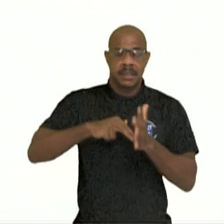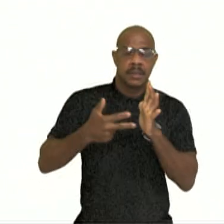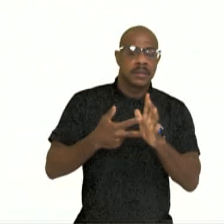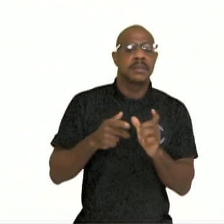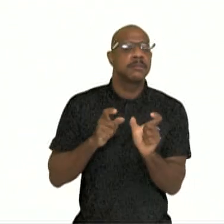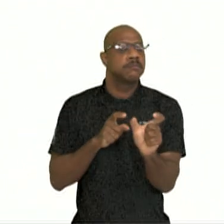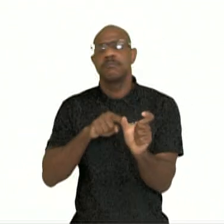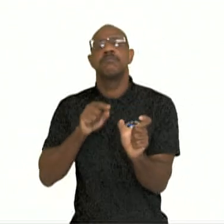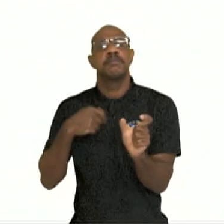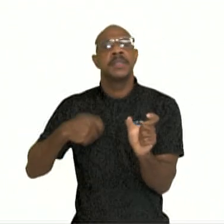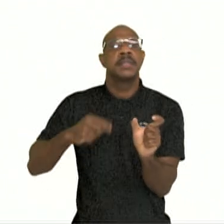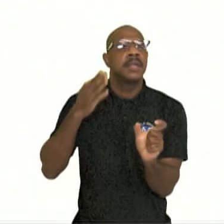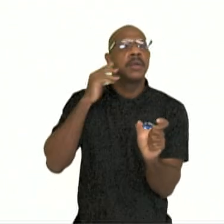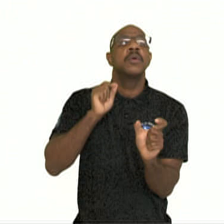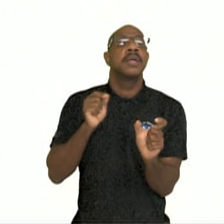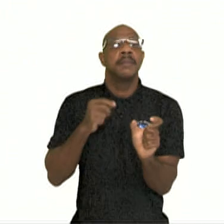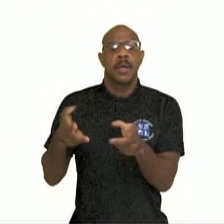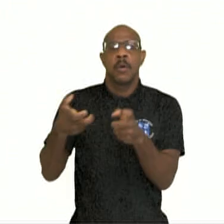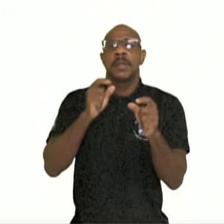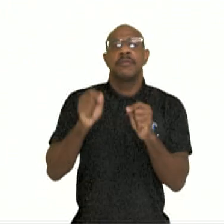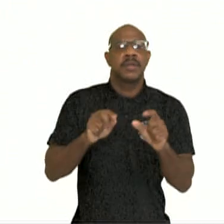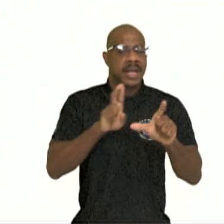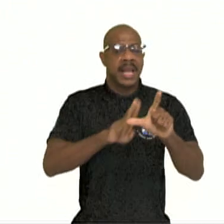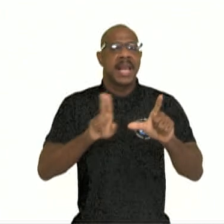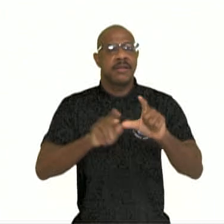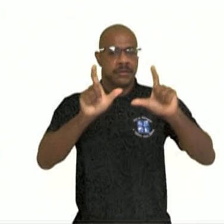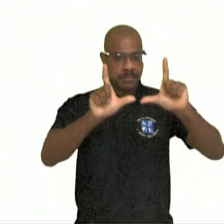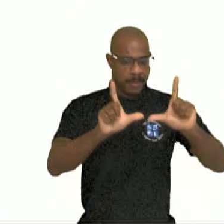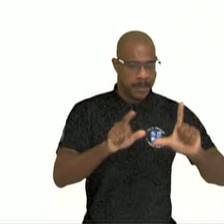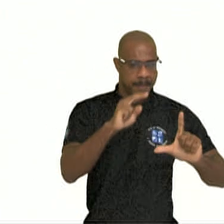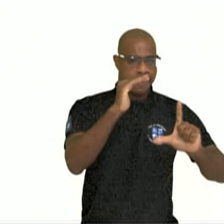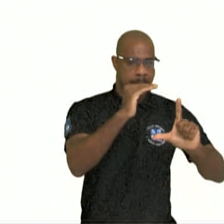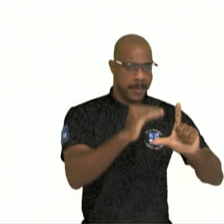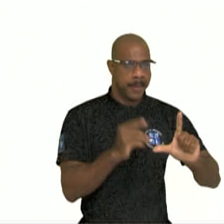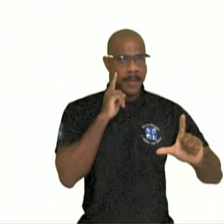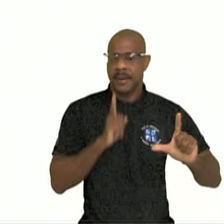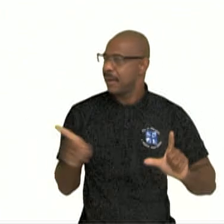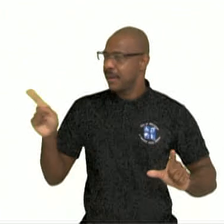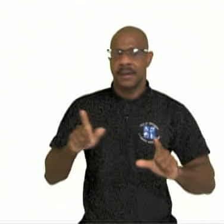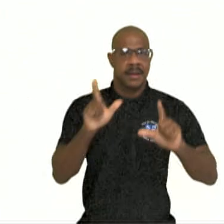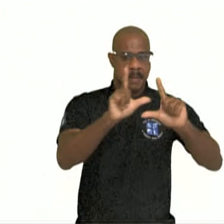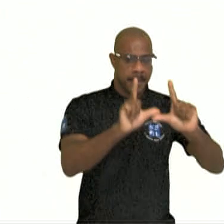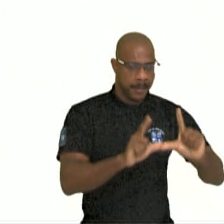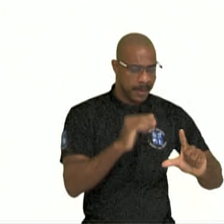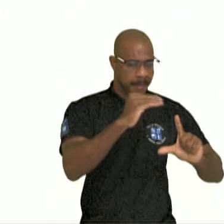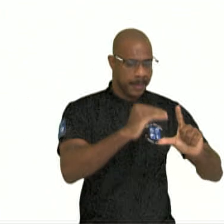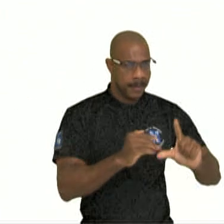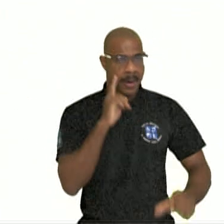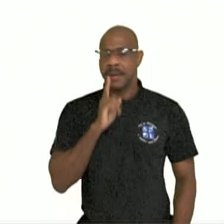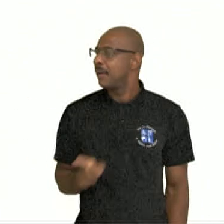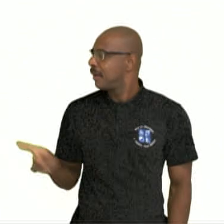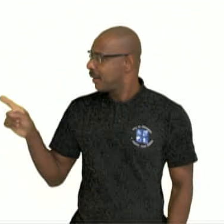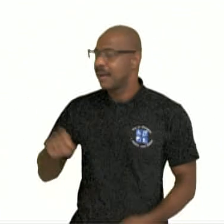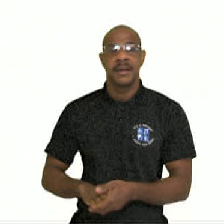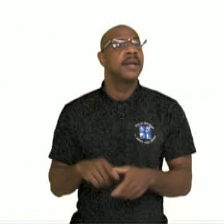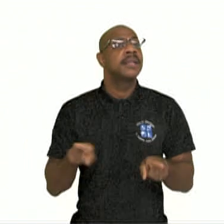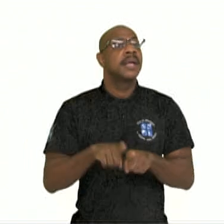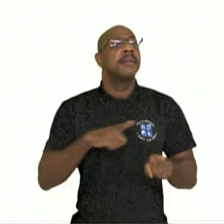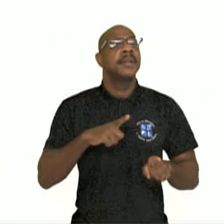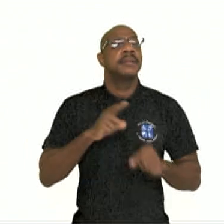desses símbolos, nós temos que observar a legenda do mapa. Além da legenda, também encontramos